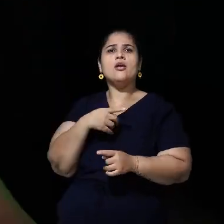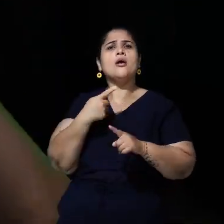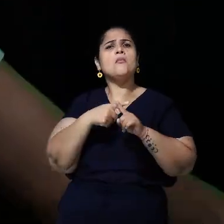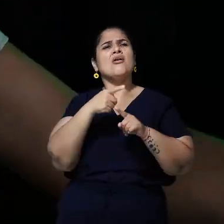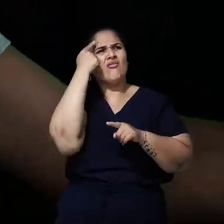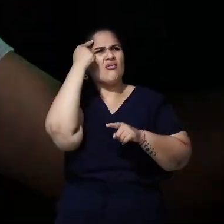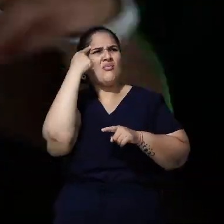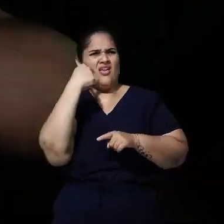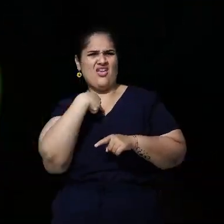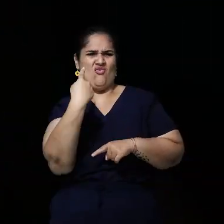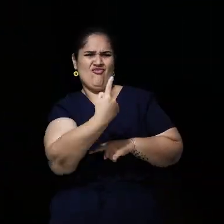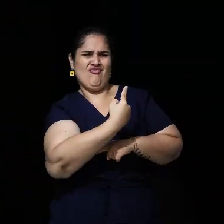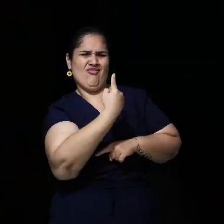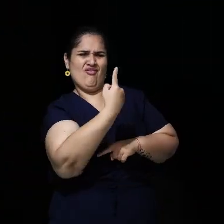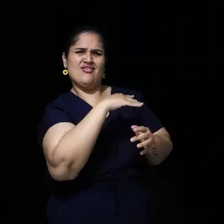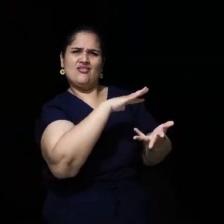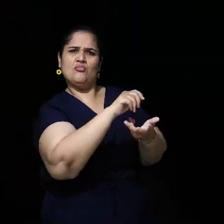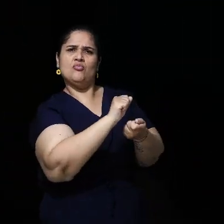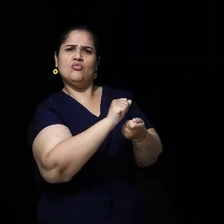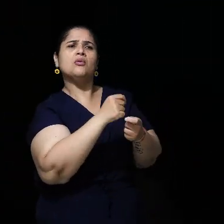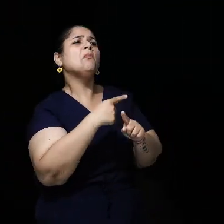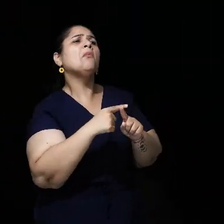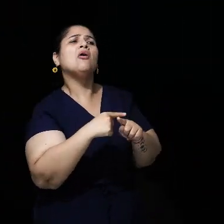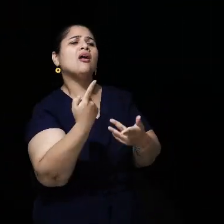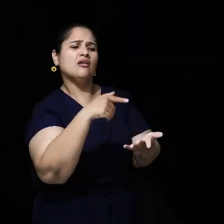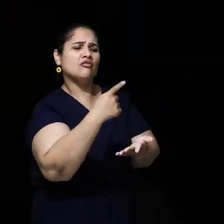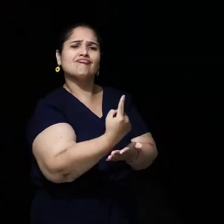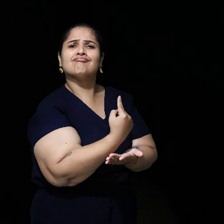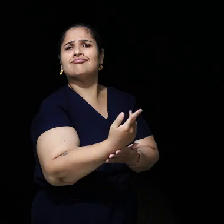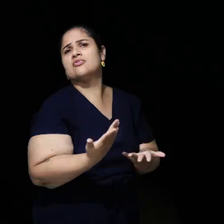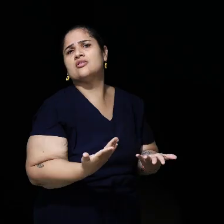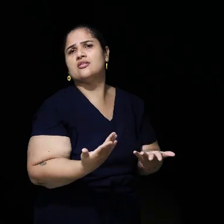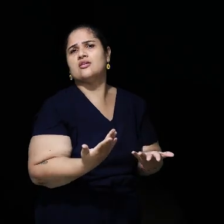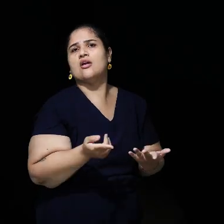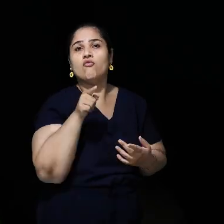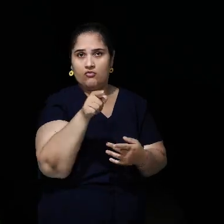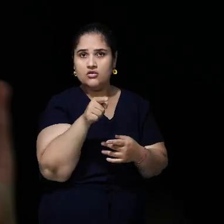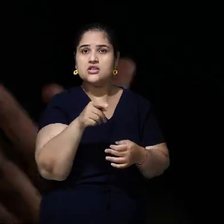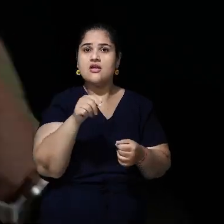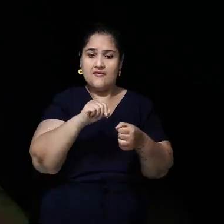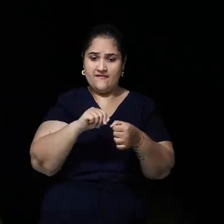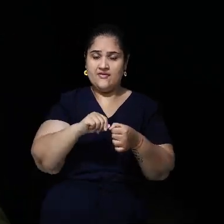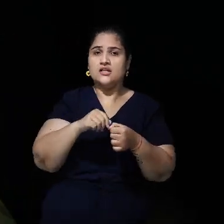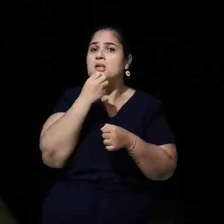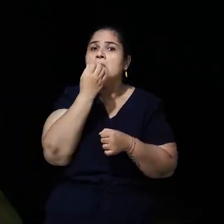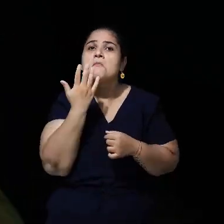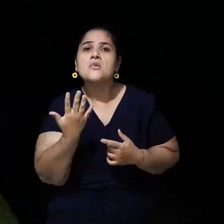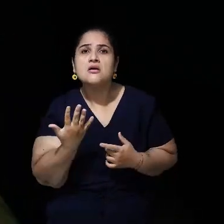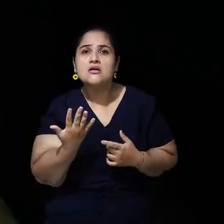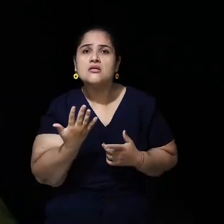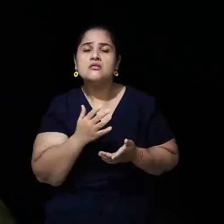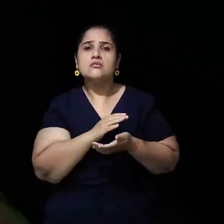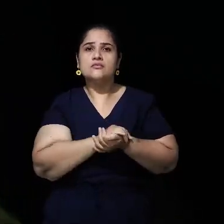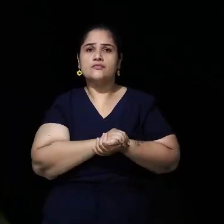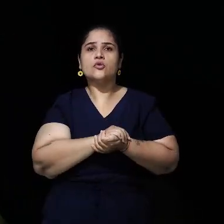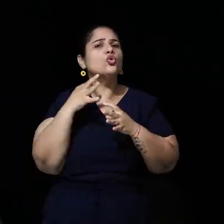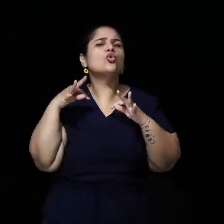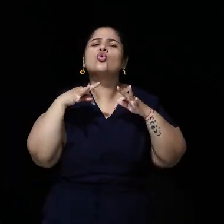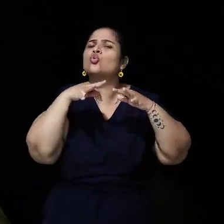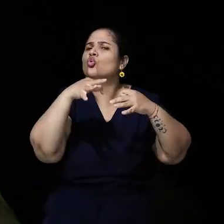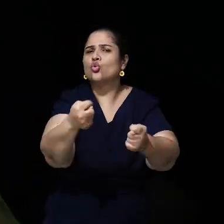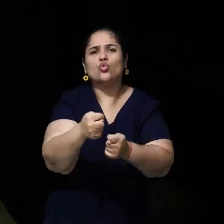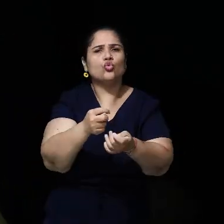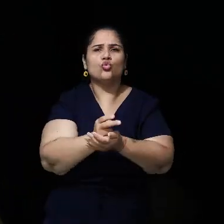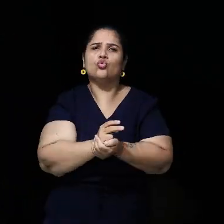mundo, qual é a lógica que você está aqui? Né? É de você fazer o bem, é de você... Isso tudo que eu passei, eu agradeço a